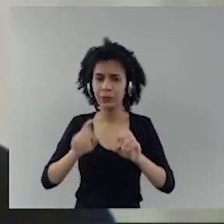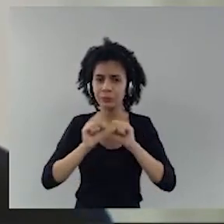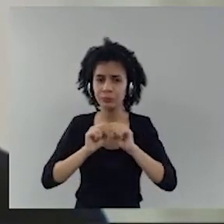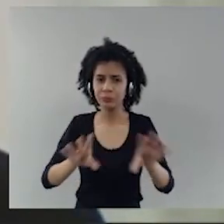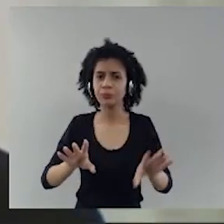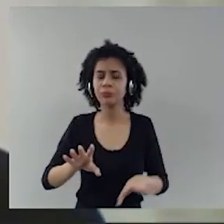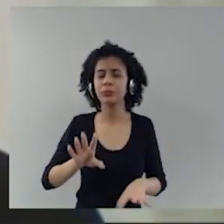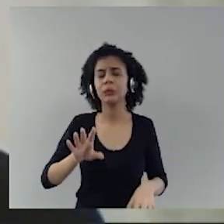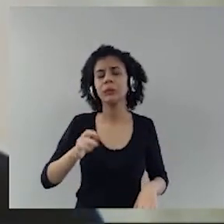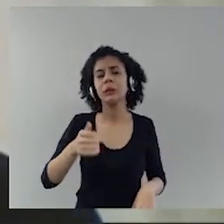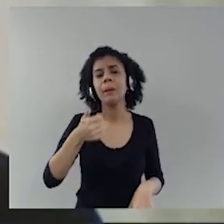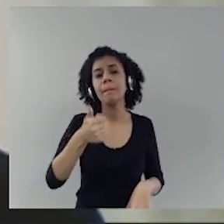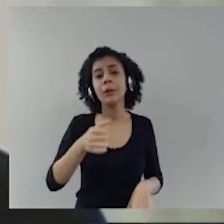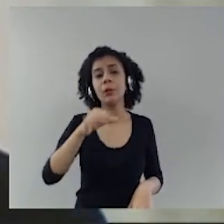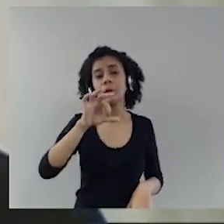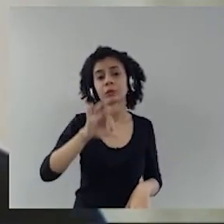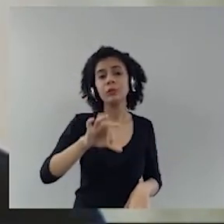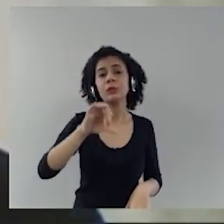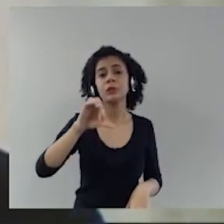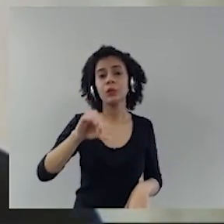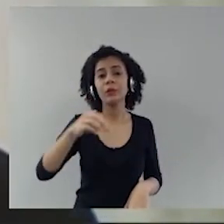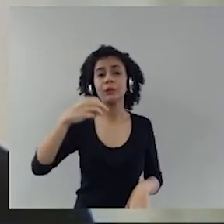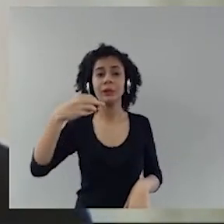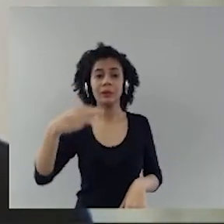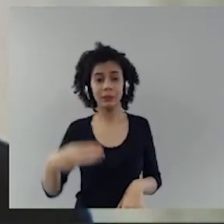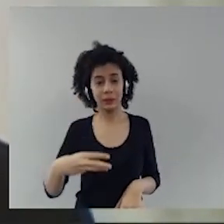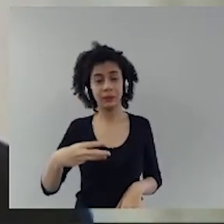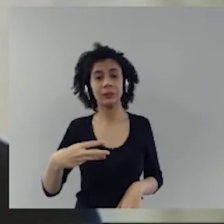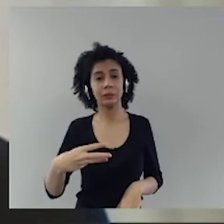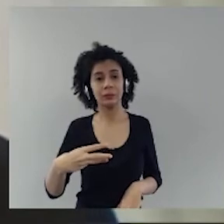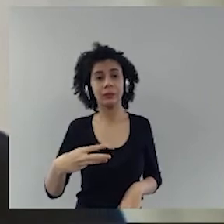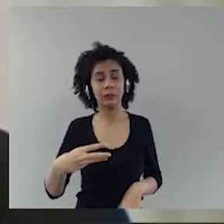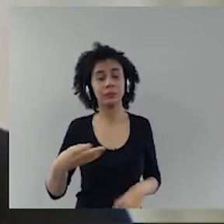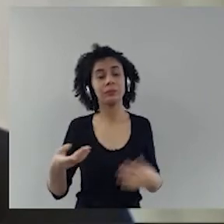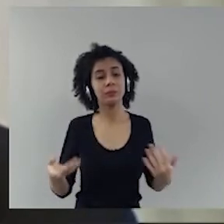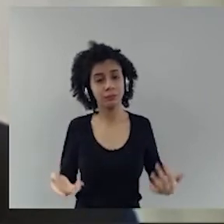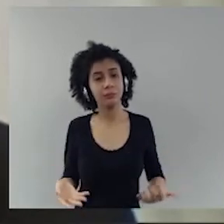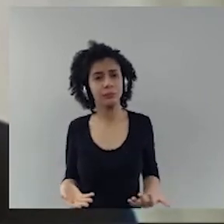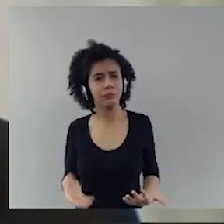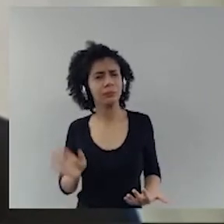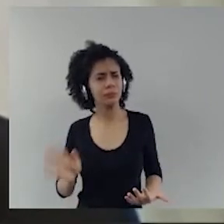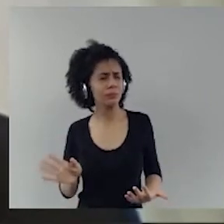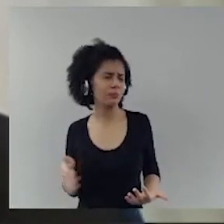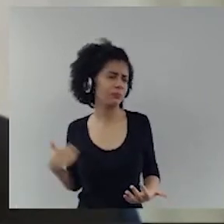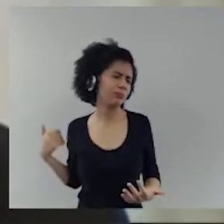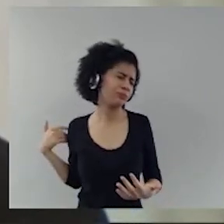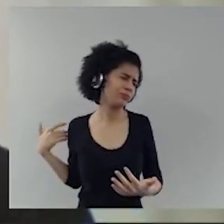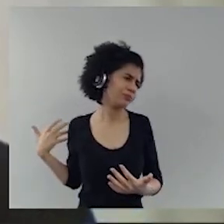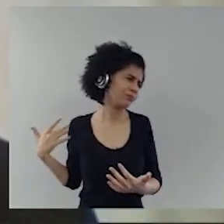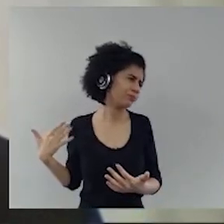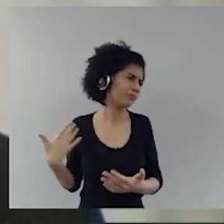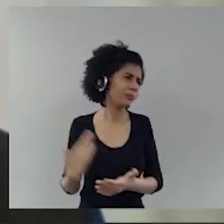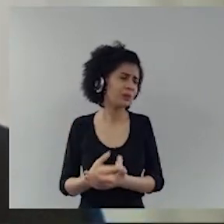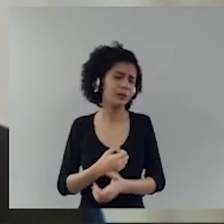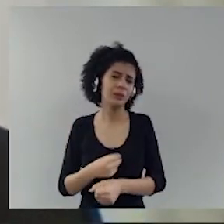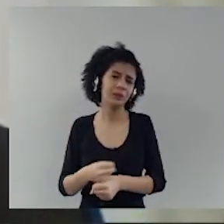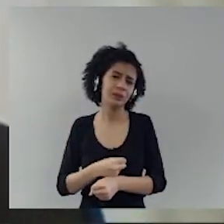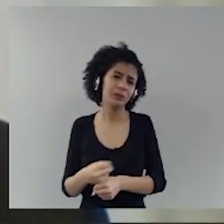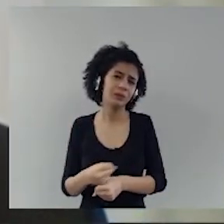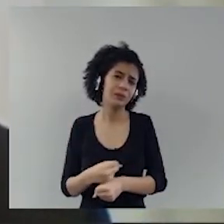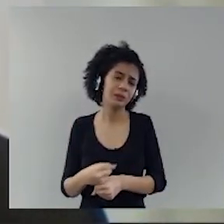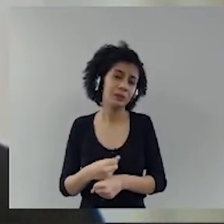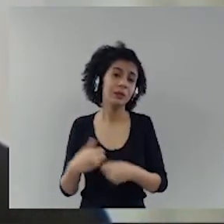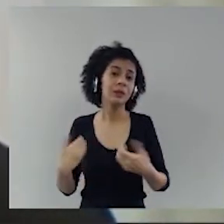publicada em 1990 é importante já se passaram números anos